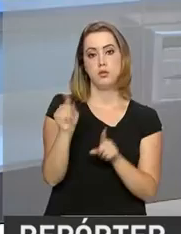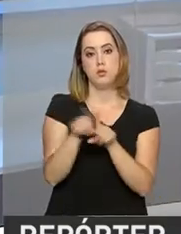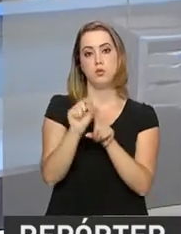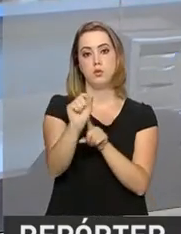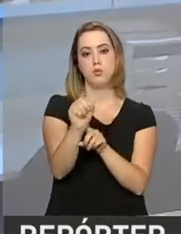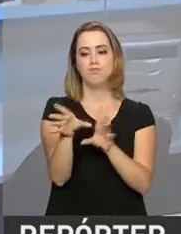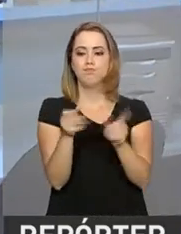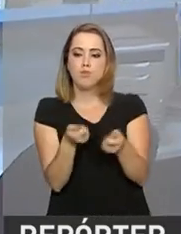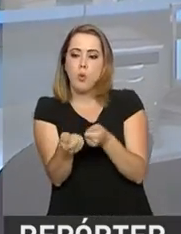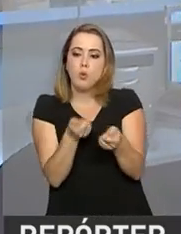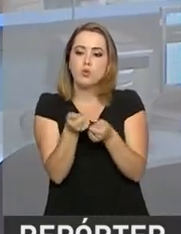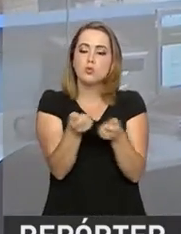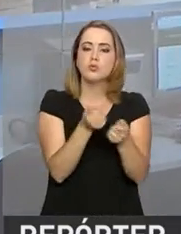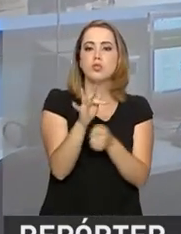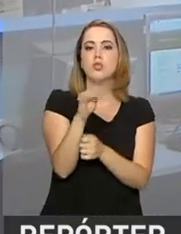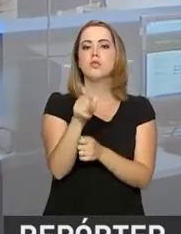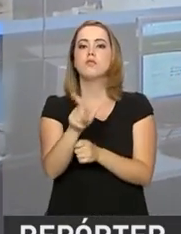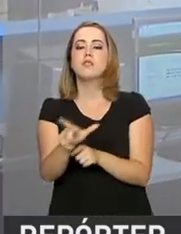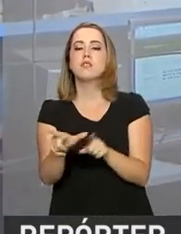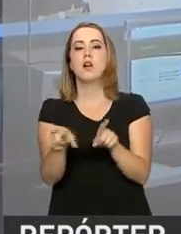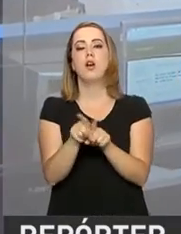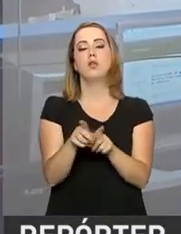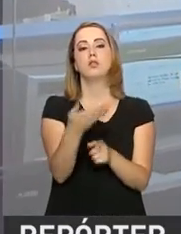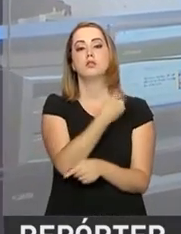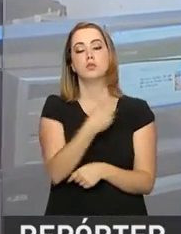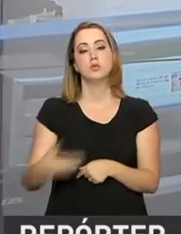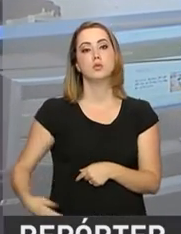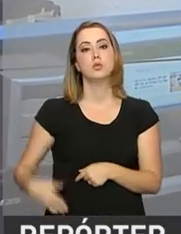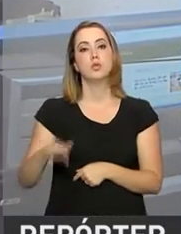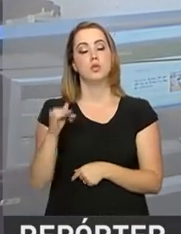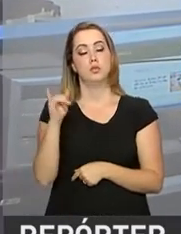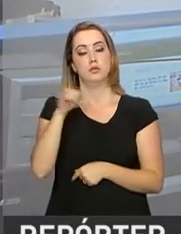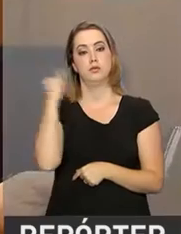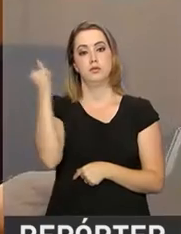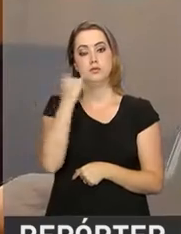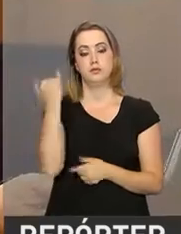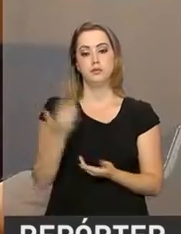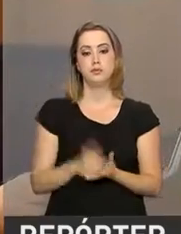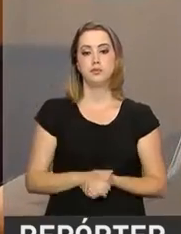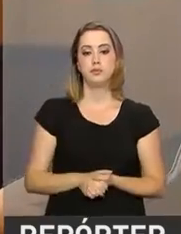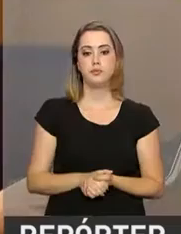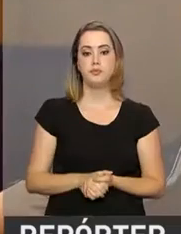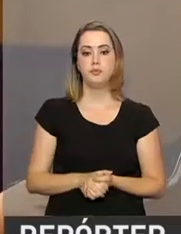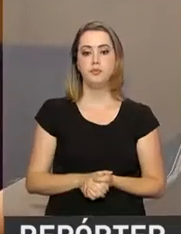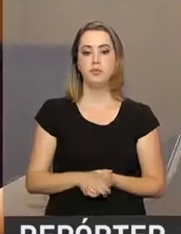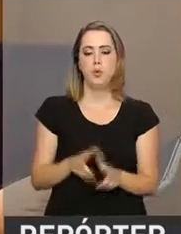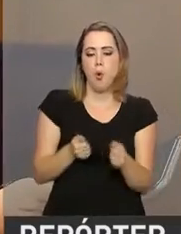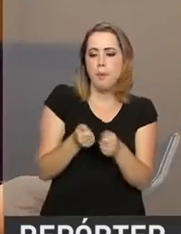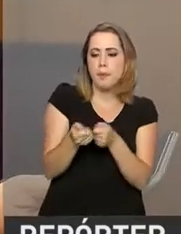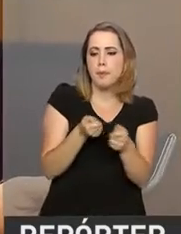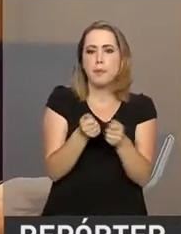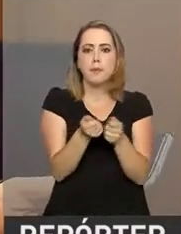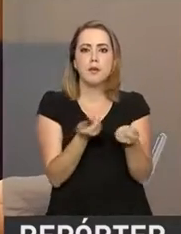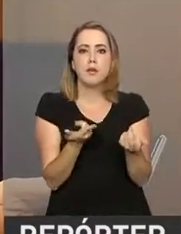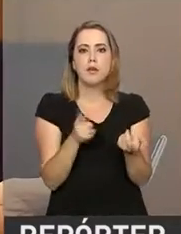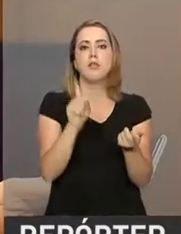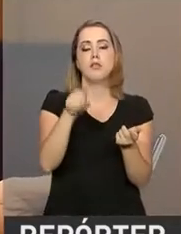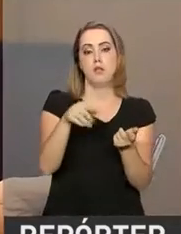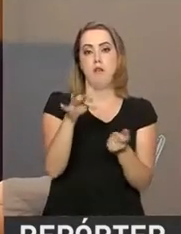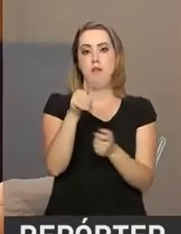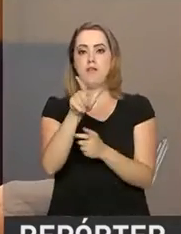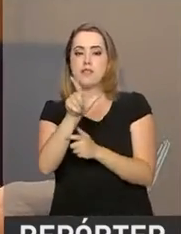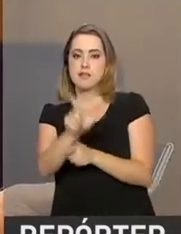governo vai ser importante para que se alcance essa meta de inflação. Os ajustes fiscais são muito